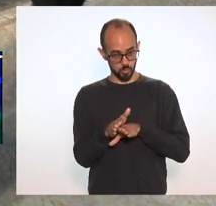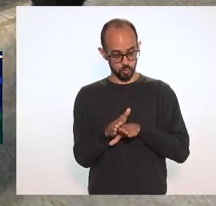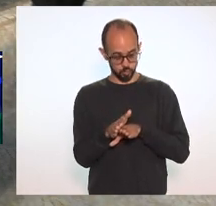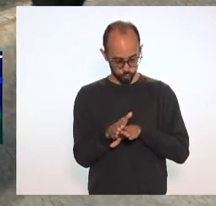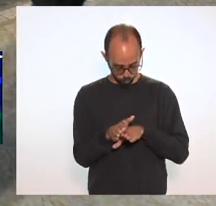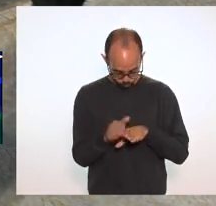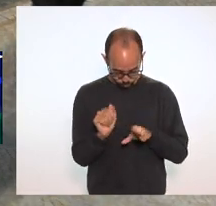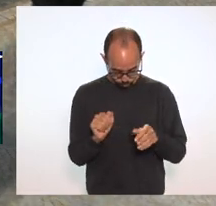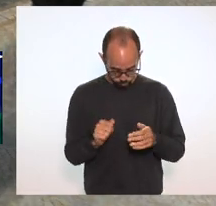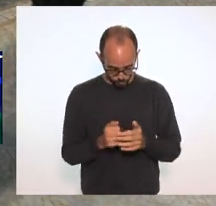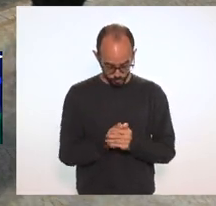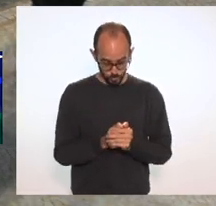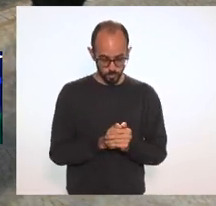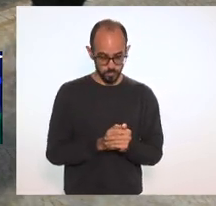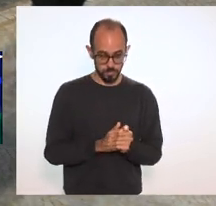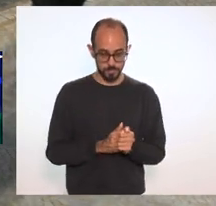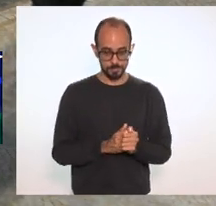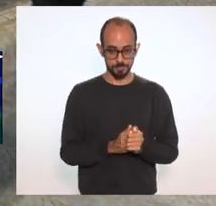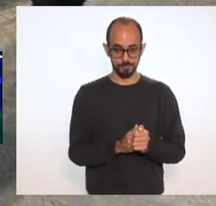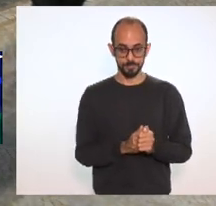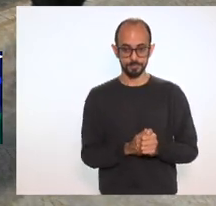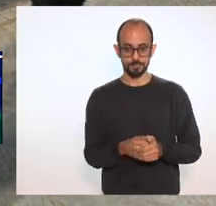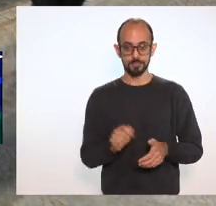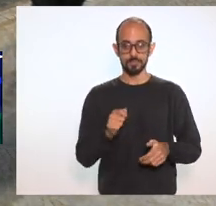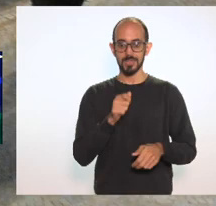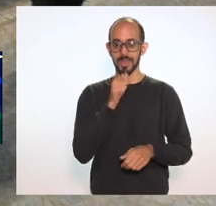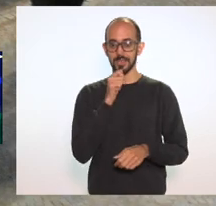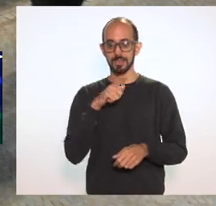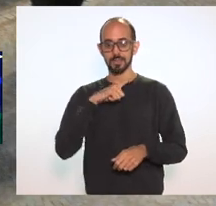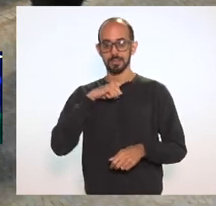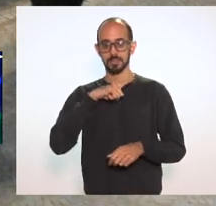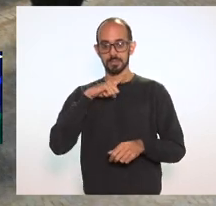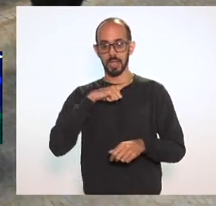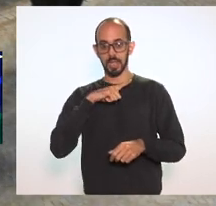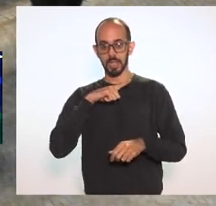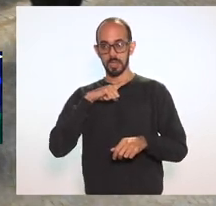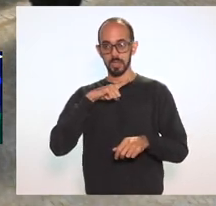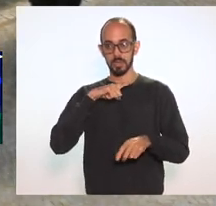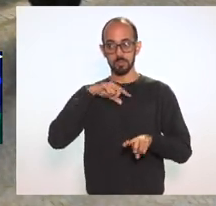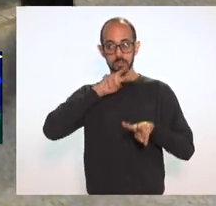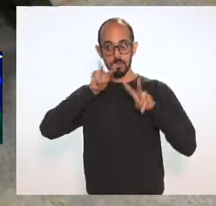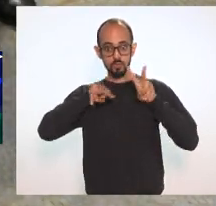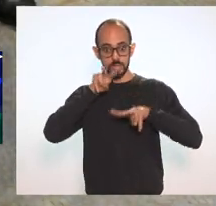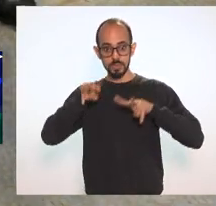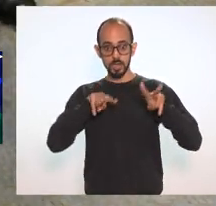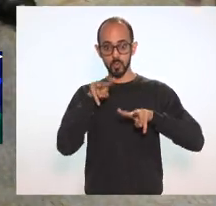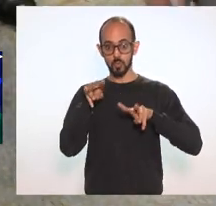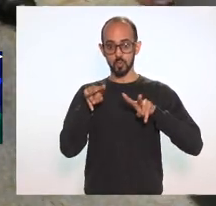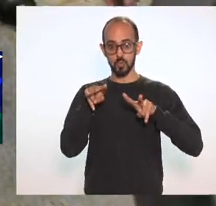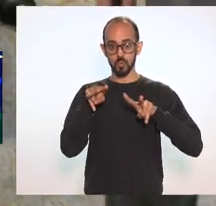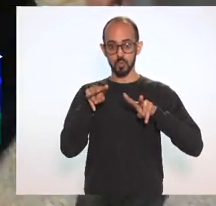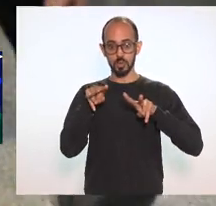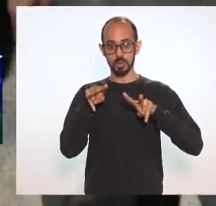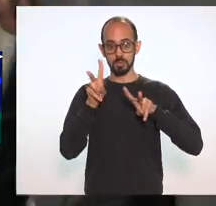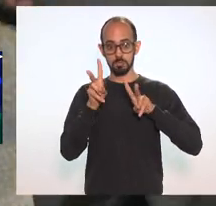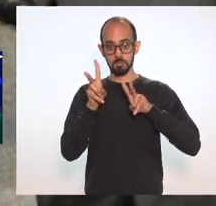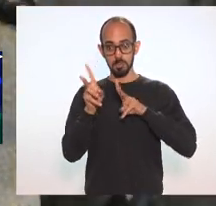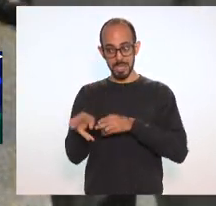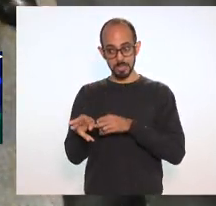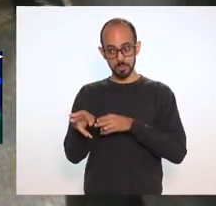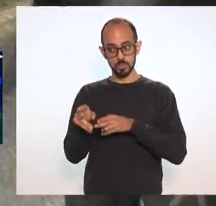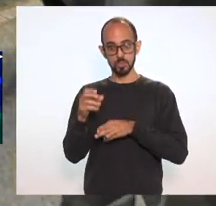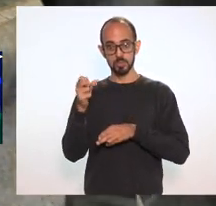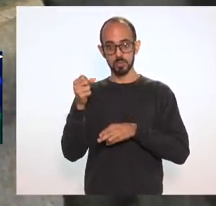a Ainda há uma uma uma visão de que mesmo quando nós tratamos no